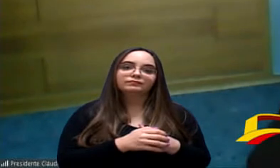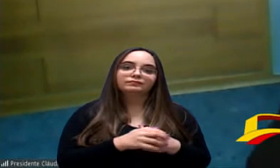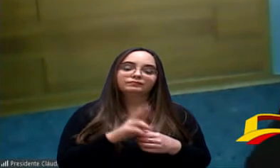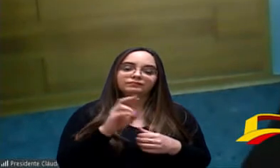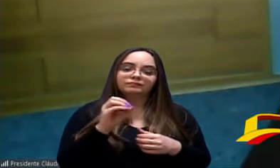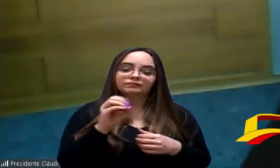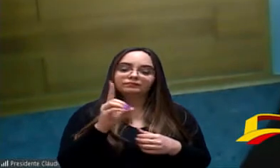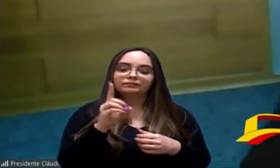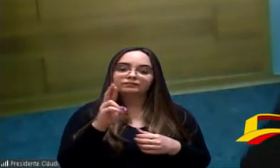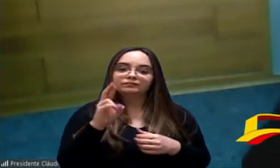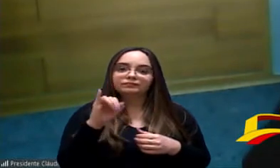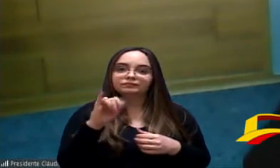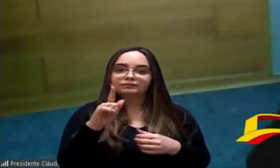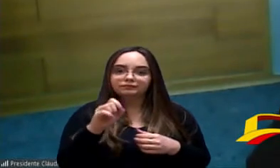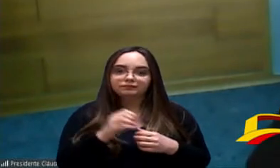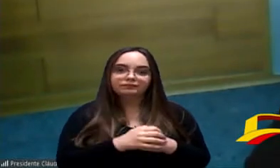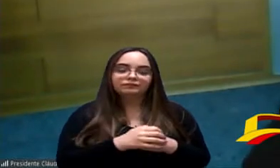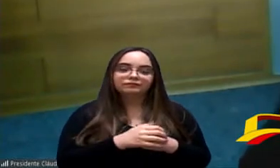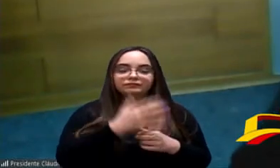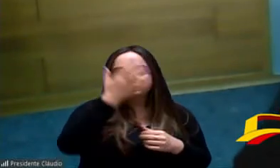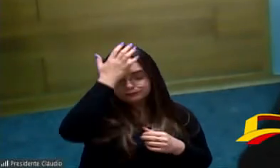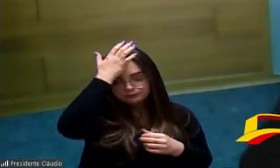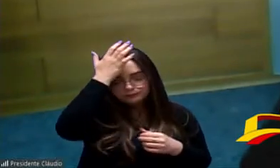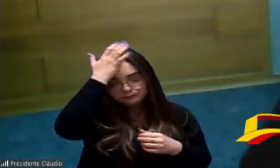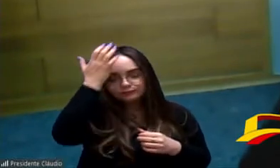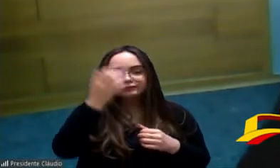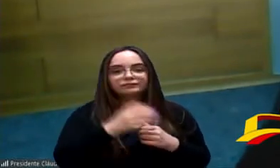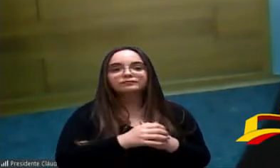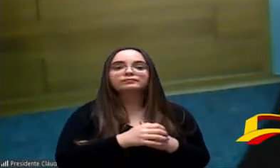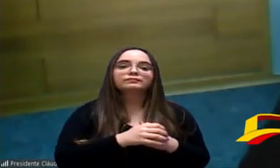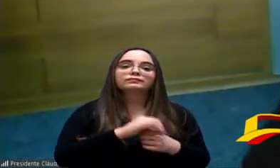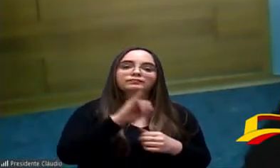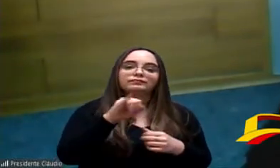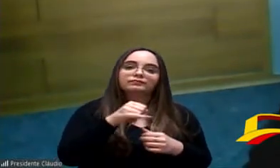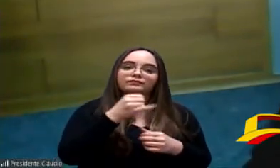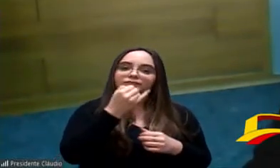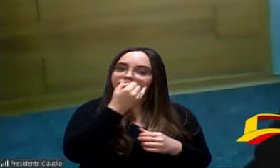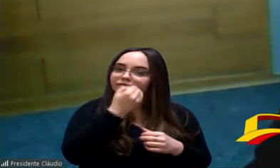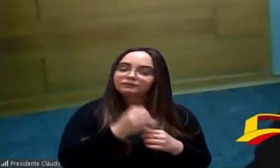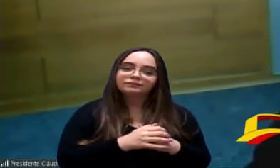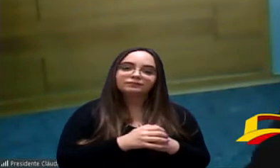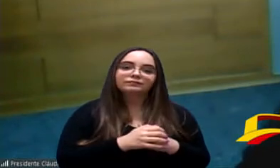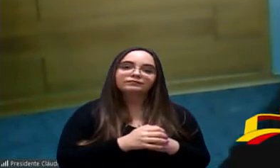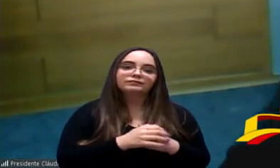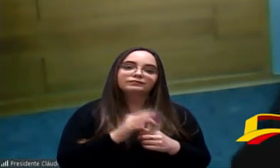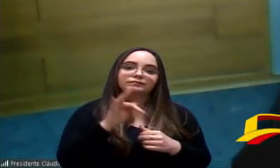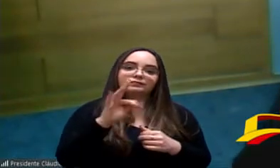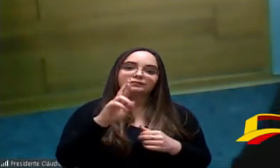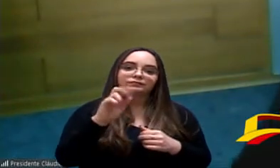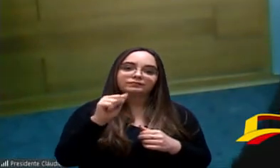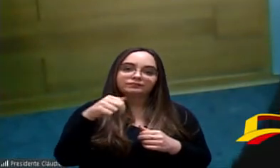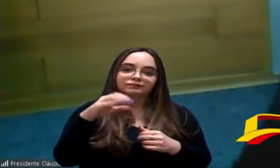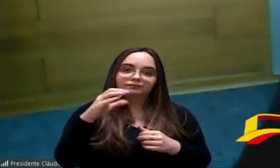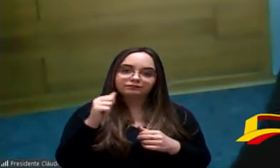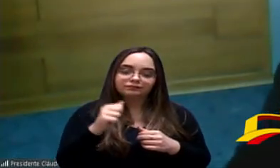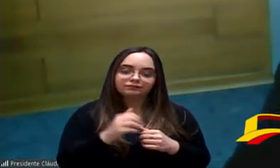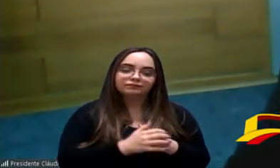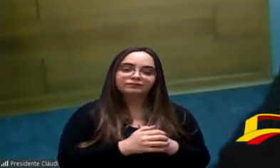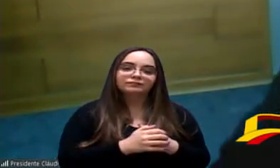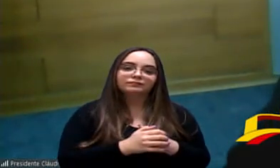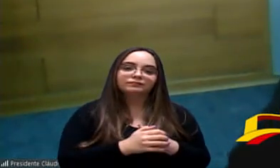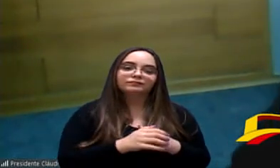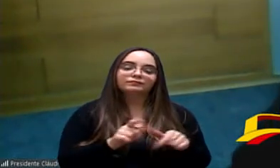Fábio Simoa, nosso líder João Donizete, companheiro França, Fausto Pere, e a todos os outros